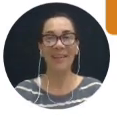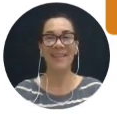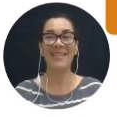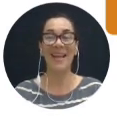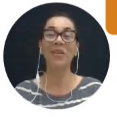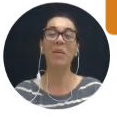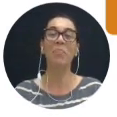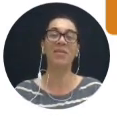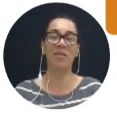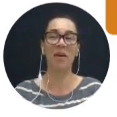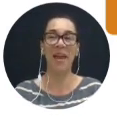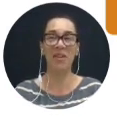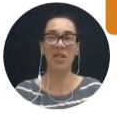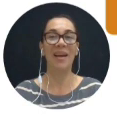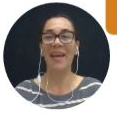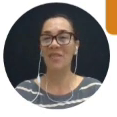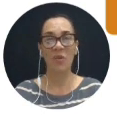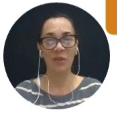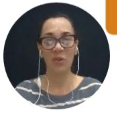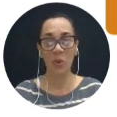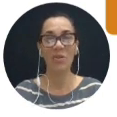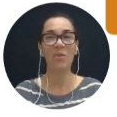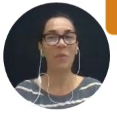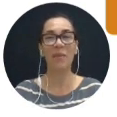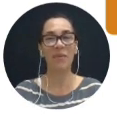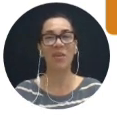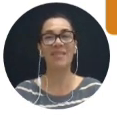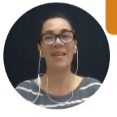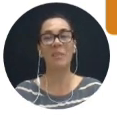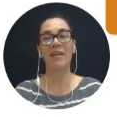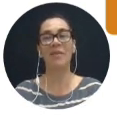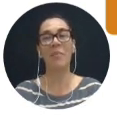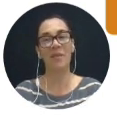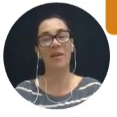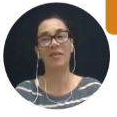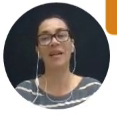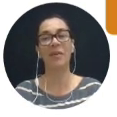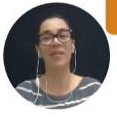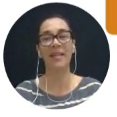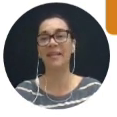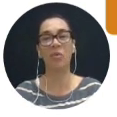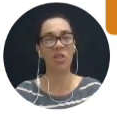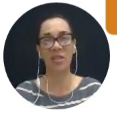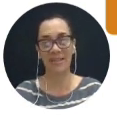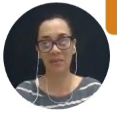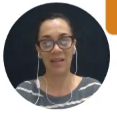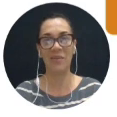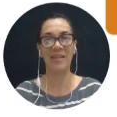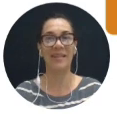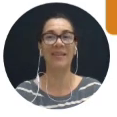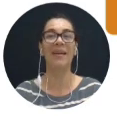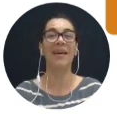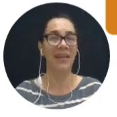não que estar numa hipótese alfabética resolva todos os problemas no que diz respeito à aproximação da língua escrita ou utilização